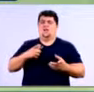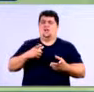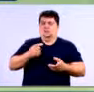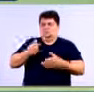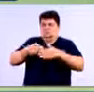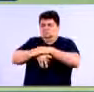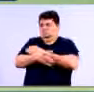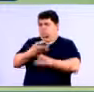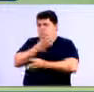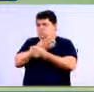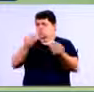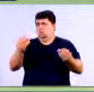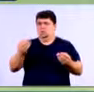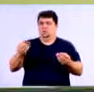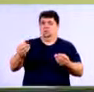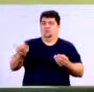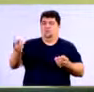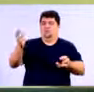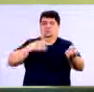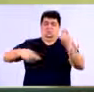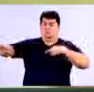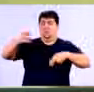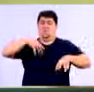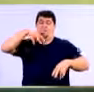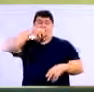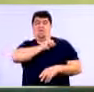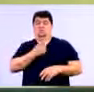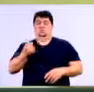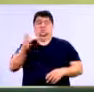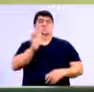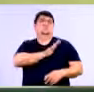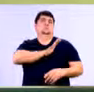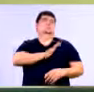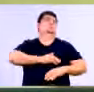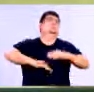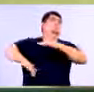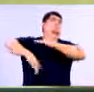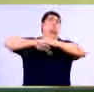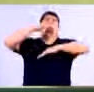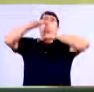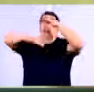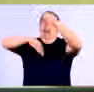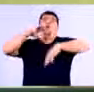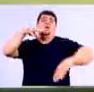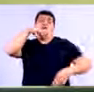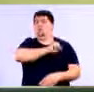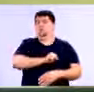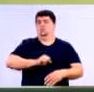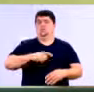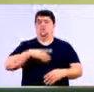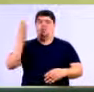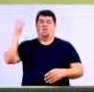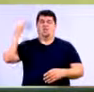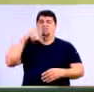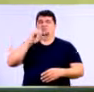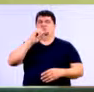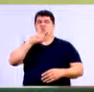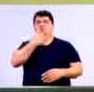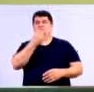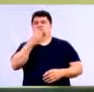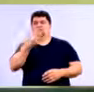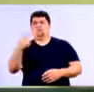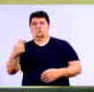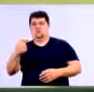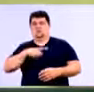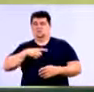pouco tempo. Né? Teve um período que o Brasil estava rendendo muito na Bolsa de Valores, né, professor? De 2007 a 2009, a gente teve um período muito